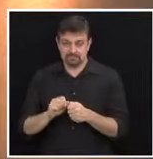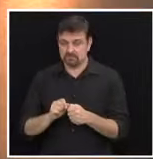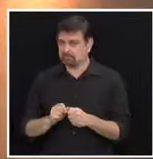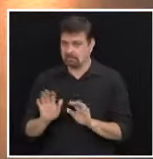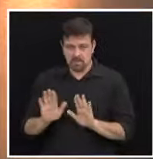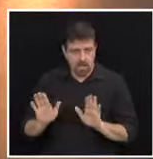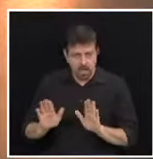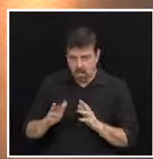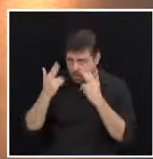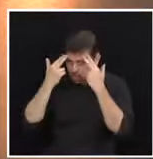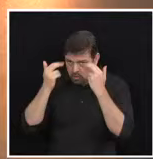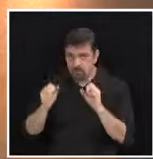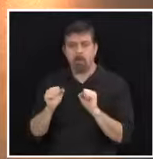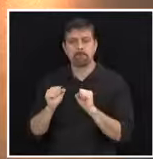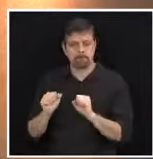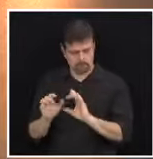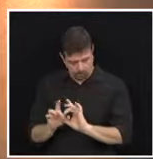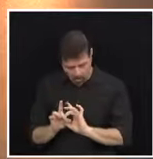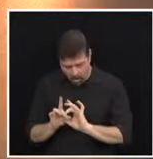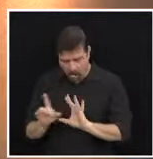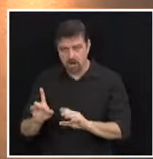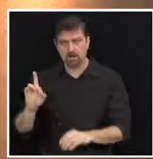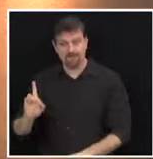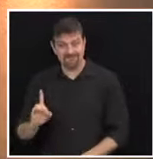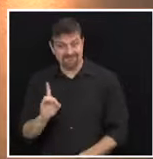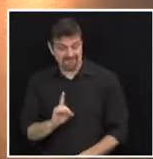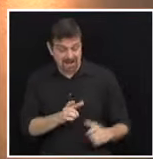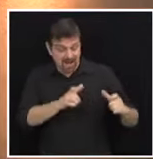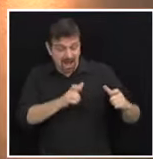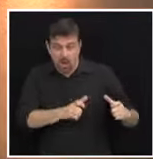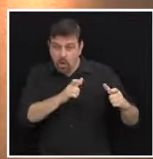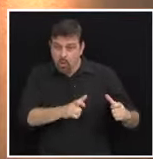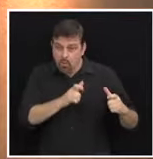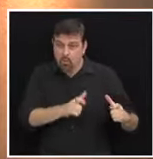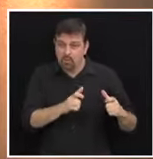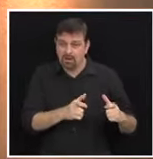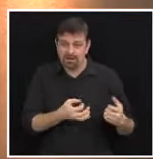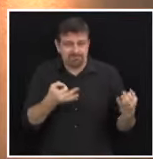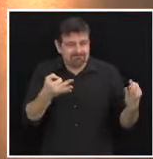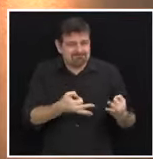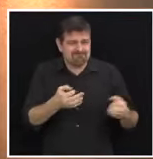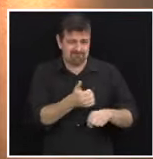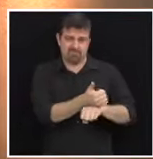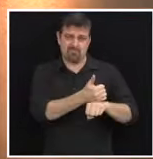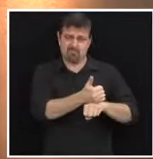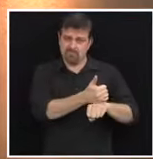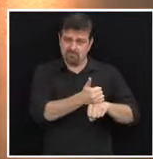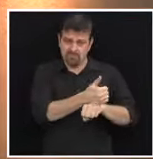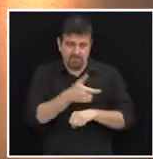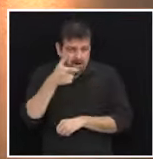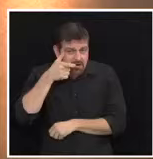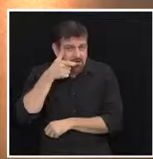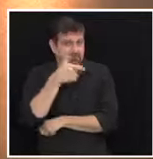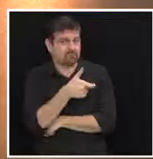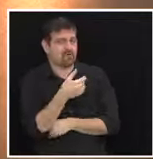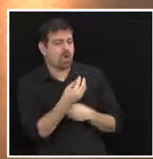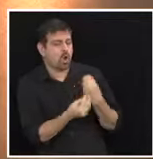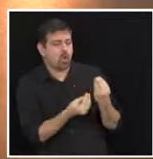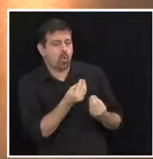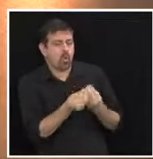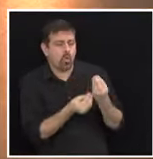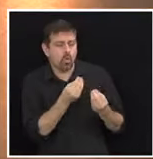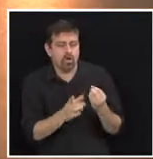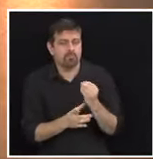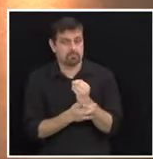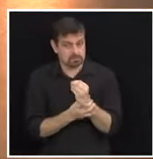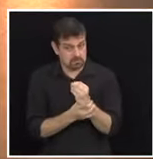contra quem faz tatuagem e quem faz piercing, mas essas pessoas têm que ir num estúdio e ver o procedimento de